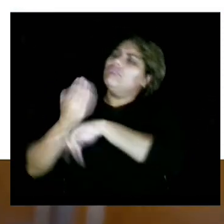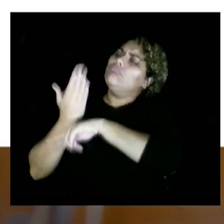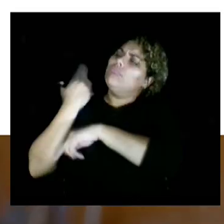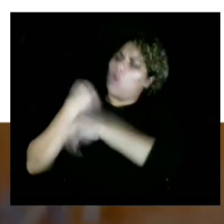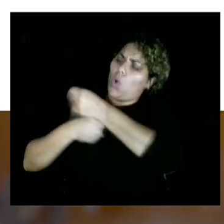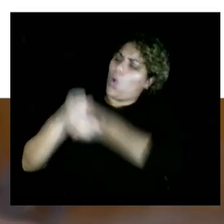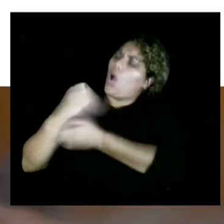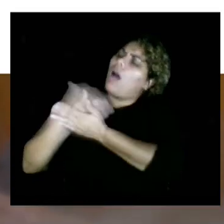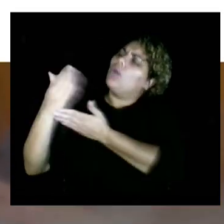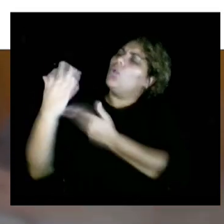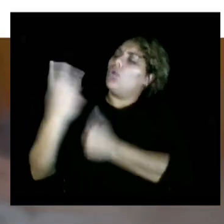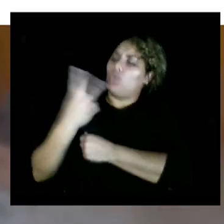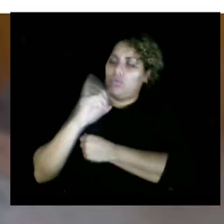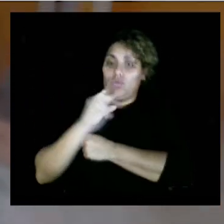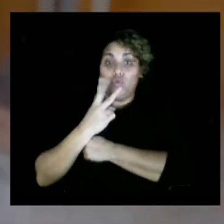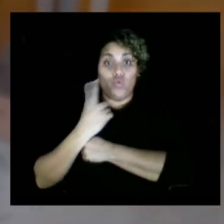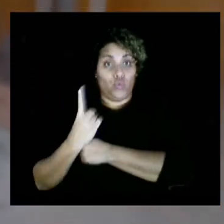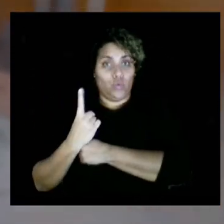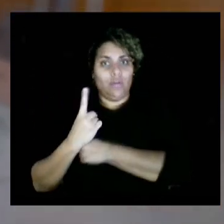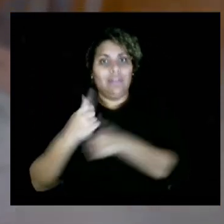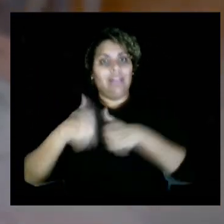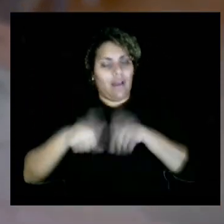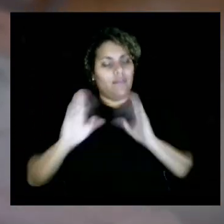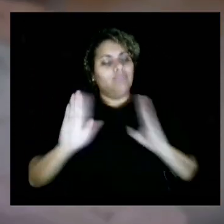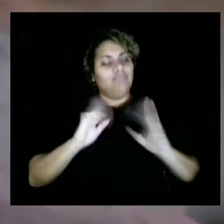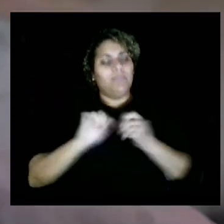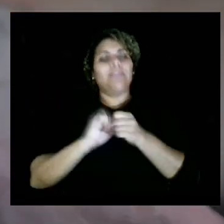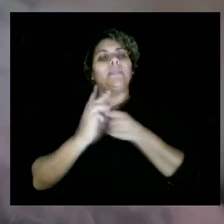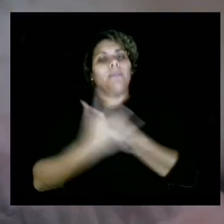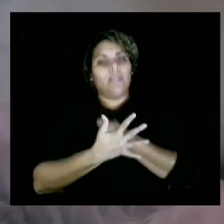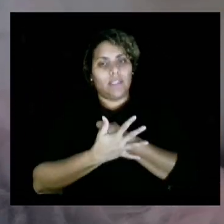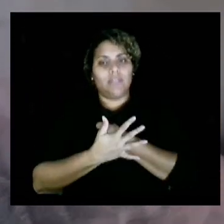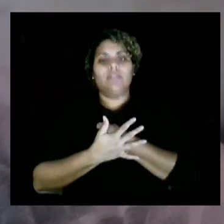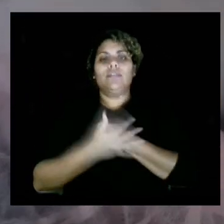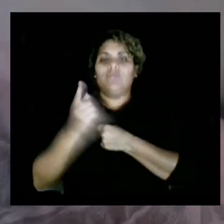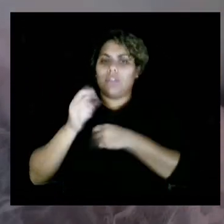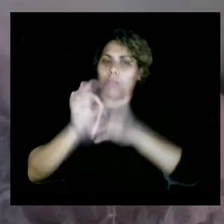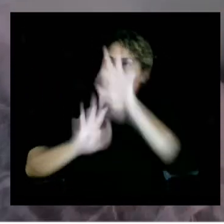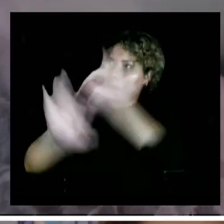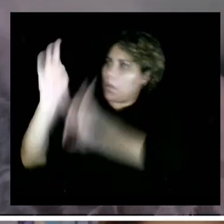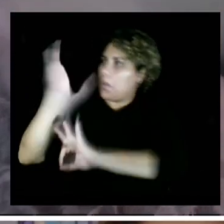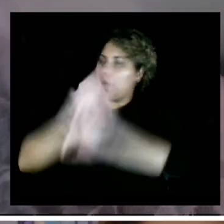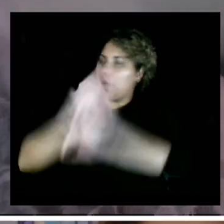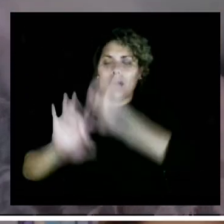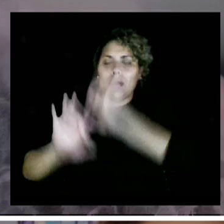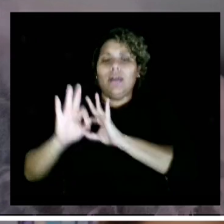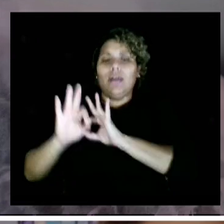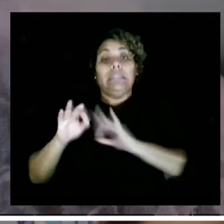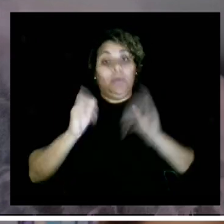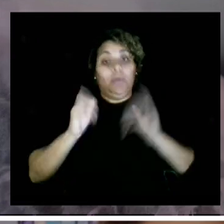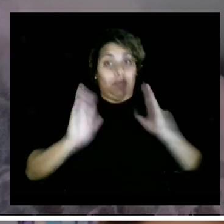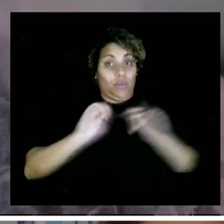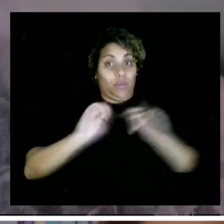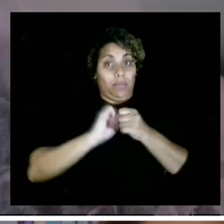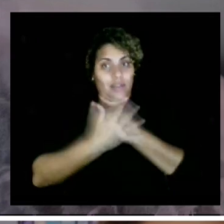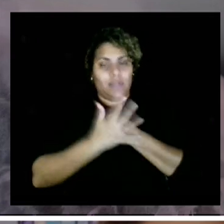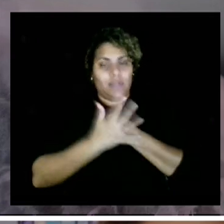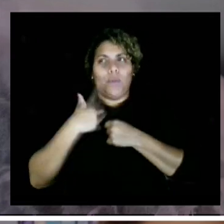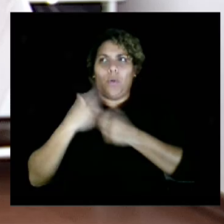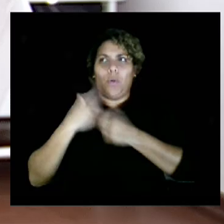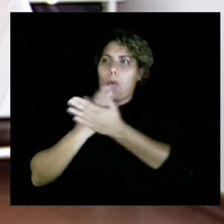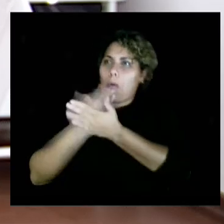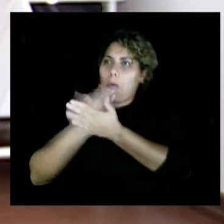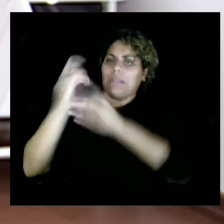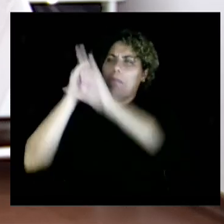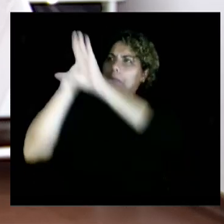2021. Logo ainda na pandemia que você fez todo esse trabalho. Na pandemia eu comecei a querer quebrar, ver se ia dar